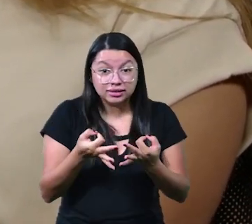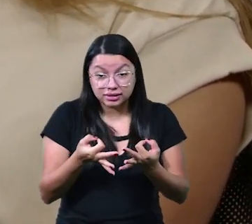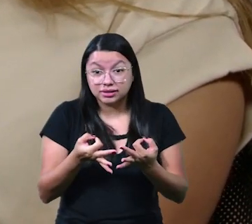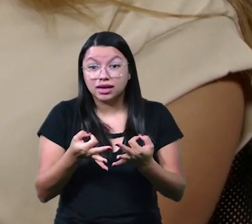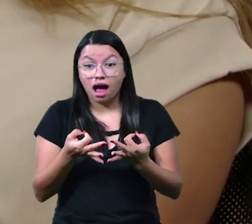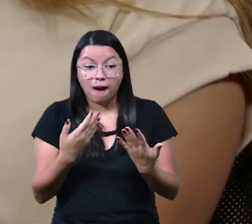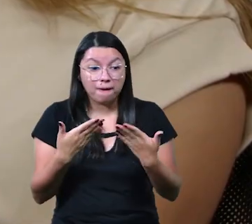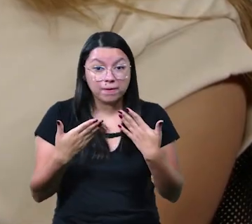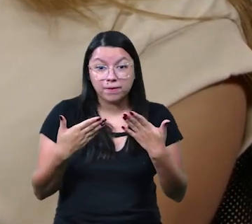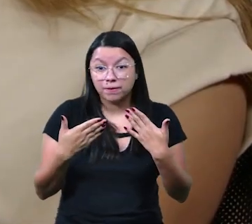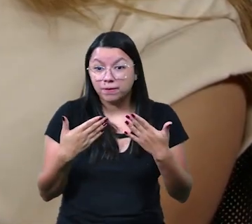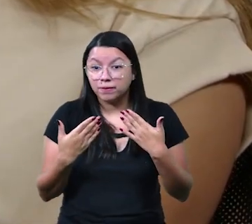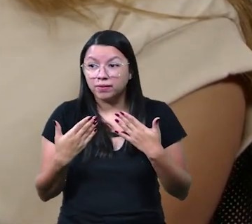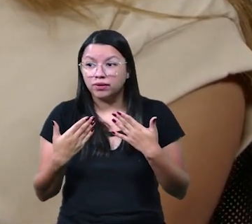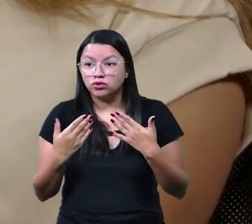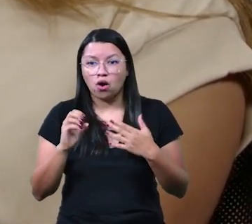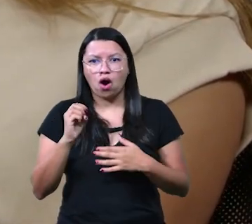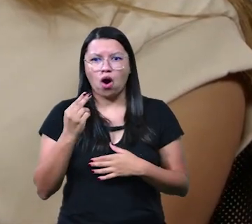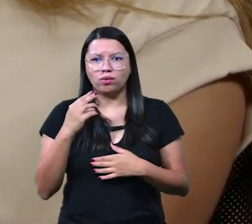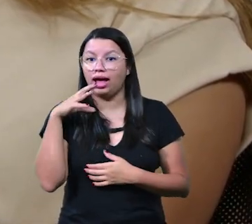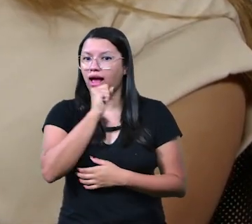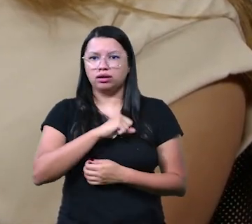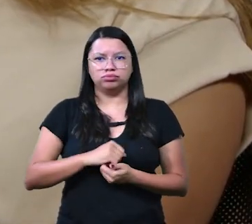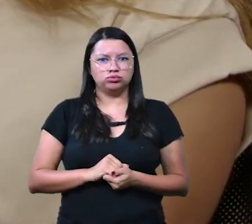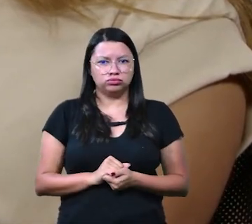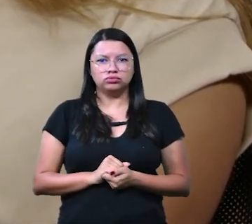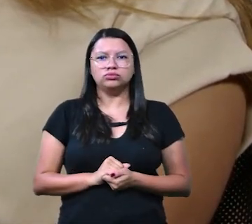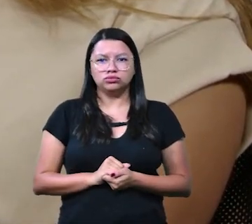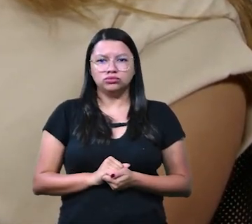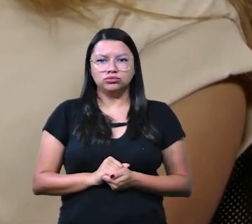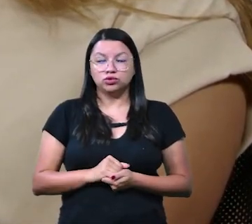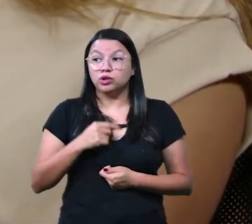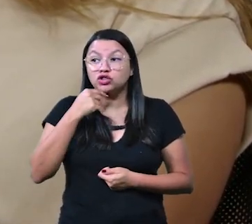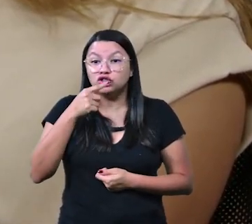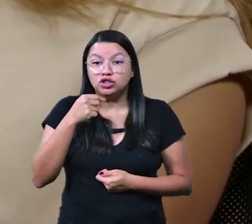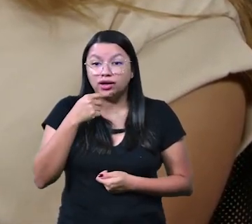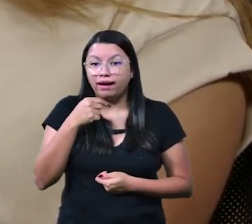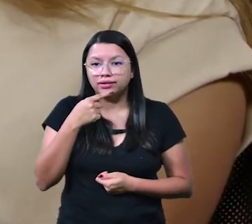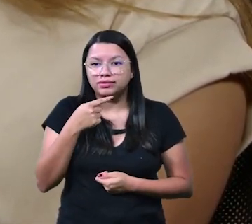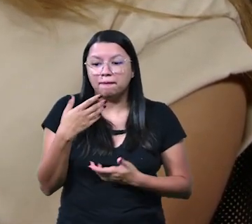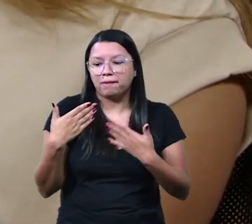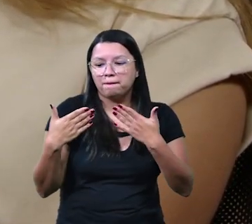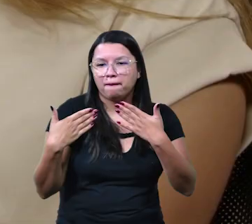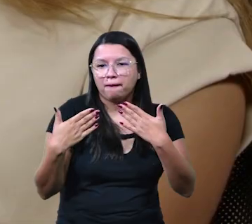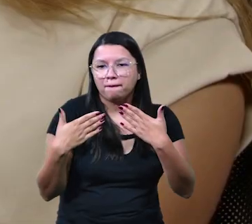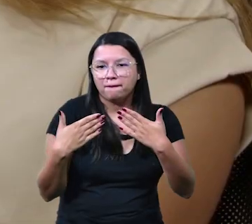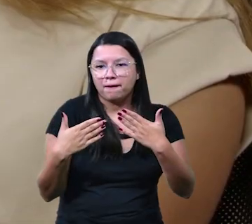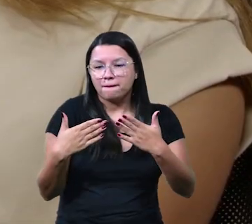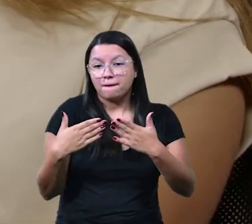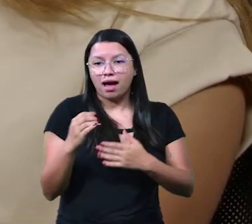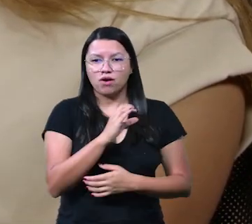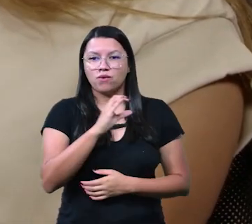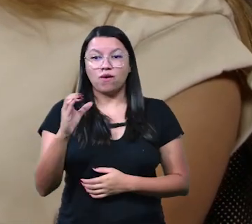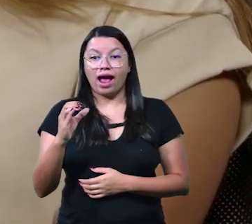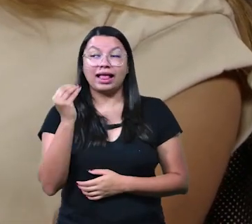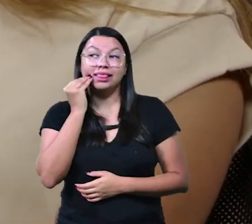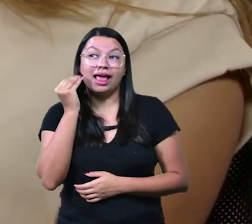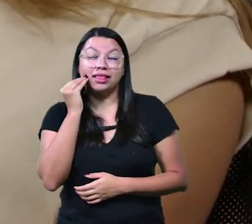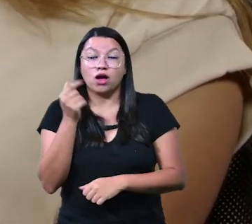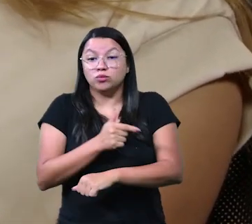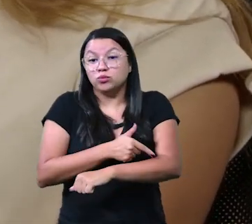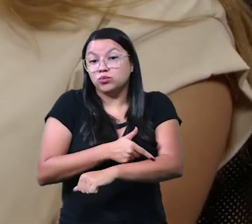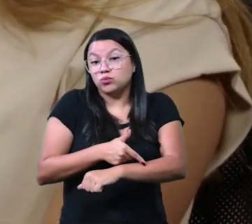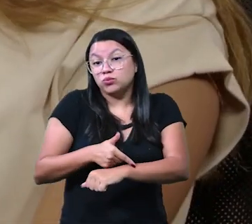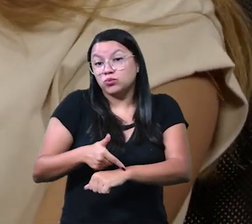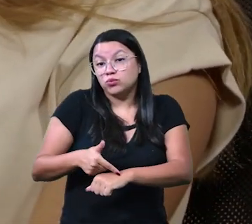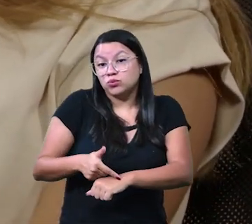Ele quer um check-in mais rápido? Então, assim, não adianta você querer ficar batendo papo com o cliente, querendo ser gentil, né? Querer